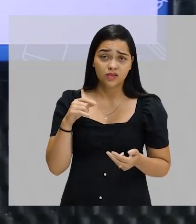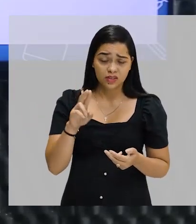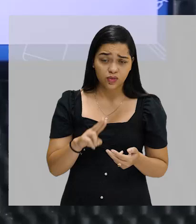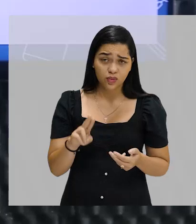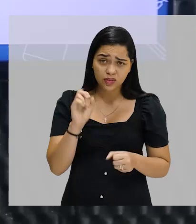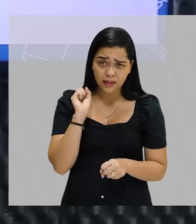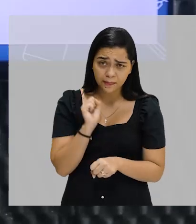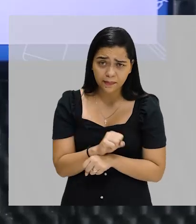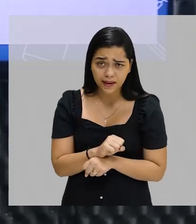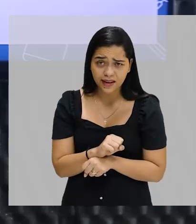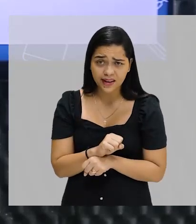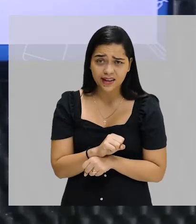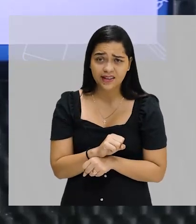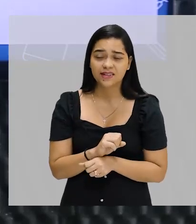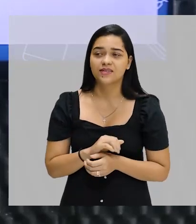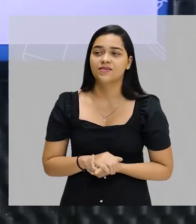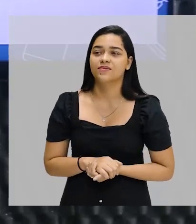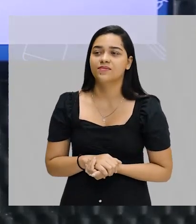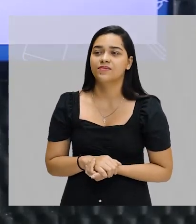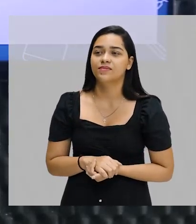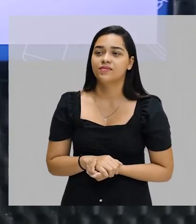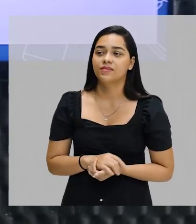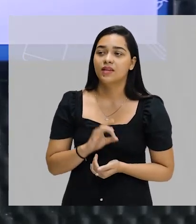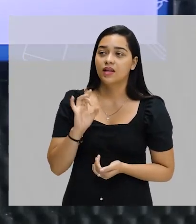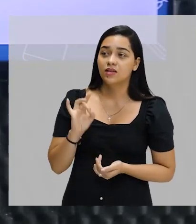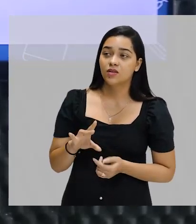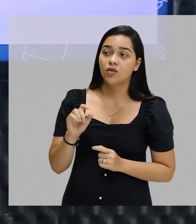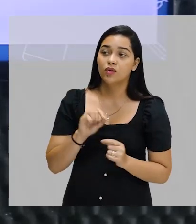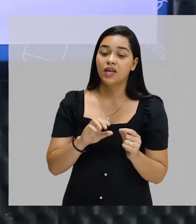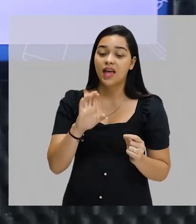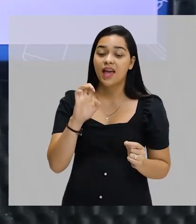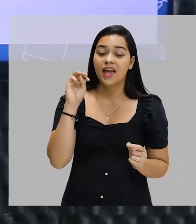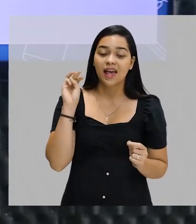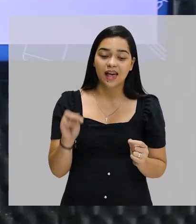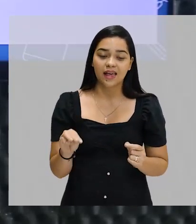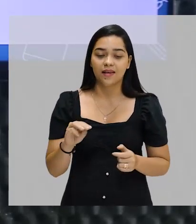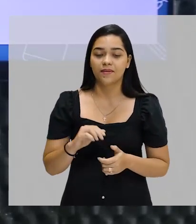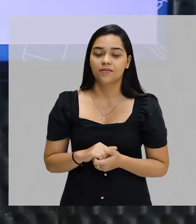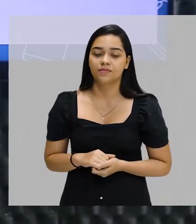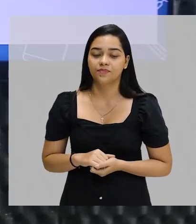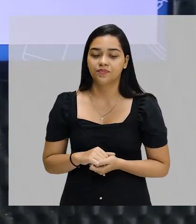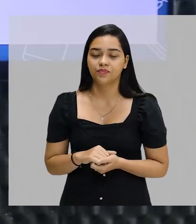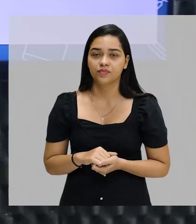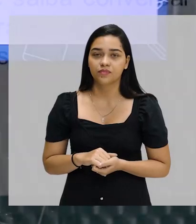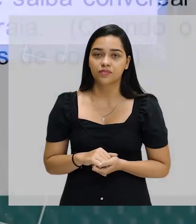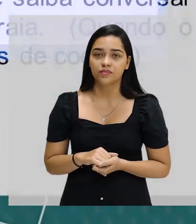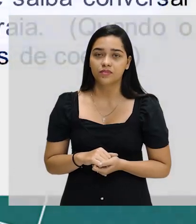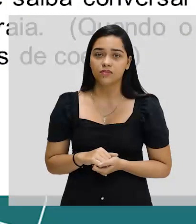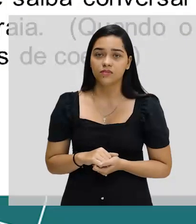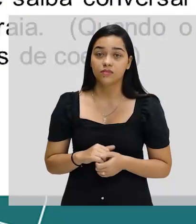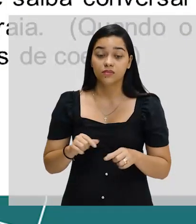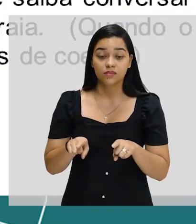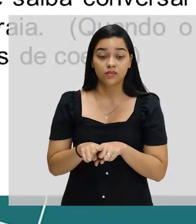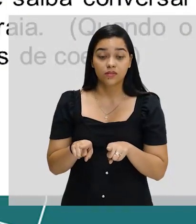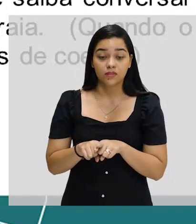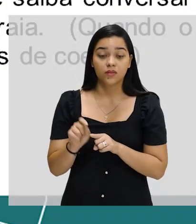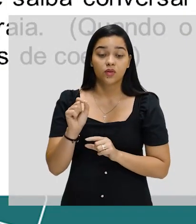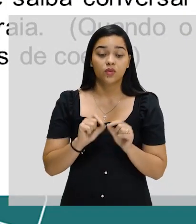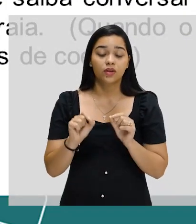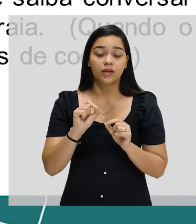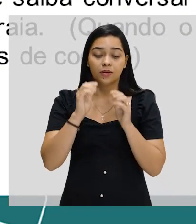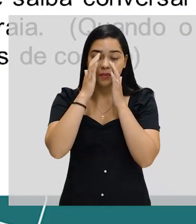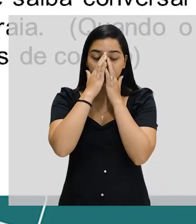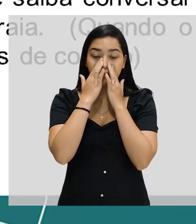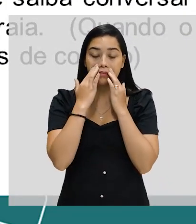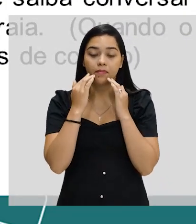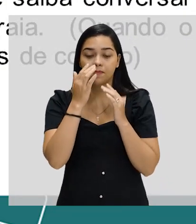usa policice e é só em, tá bom? Dá-se chance